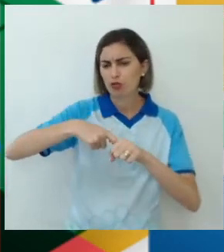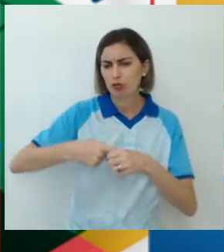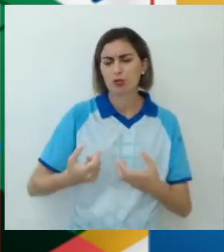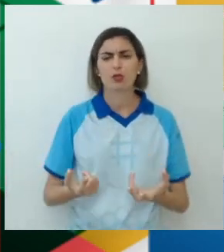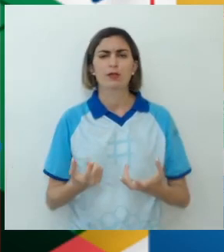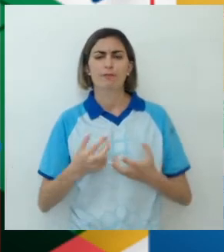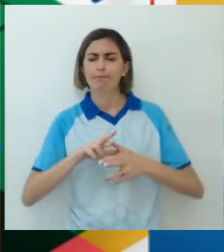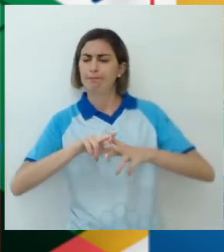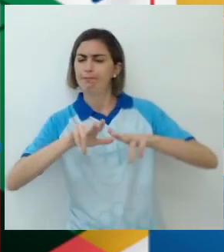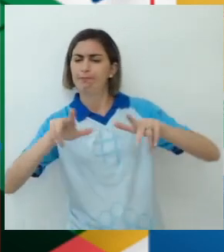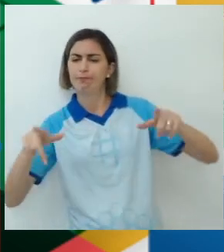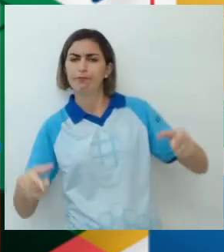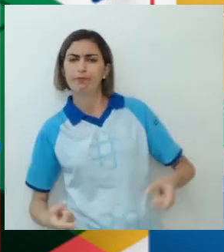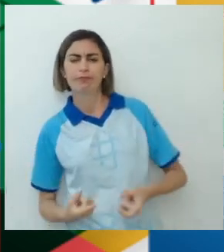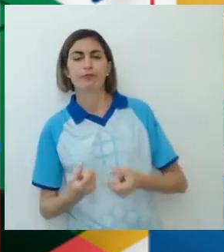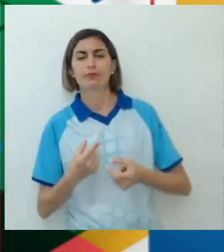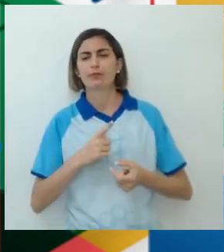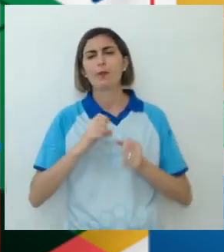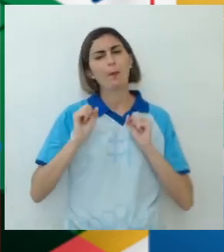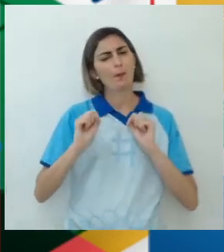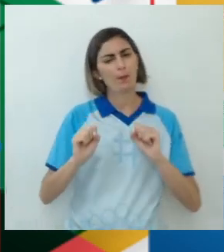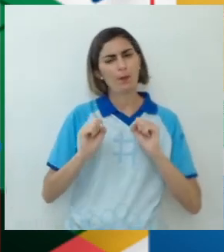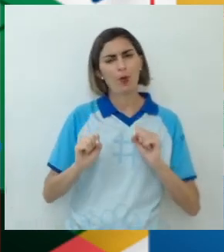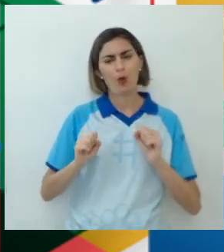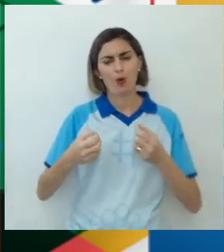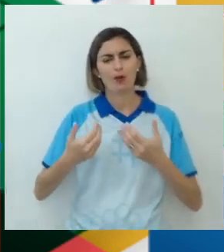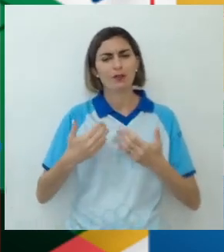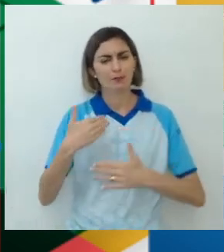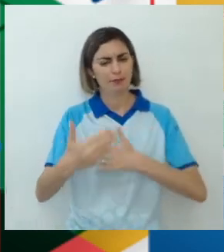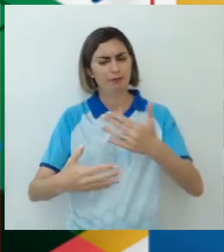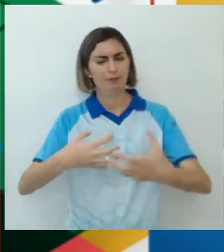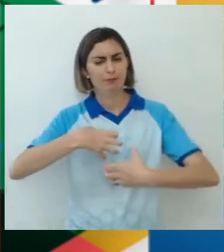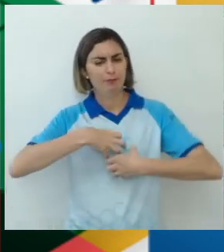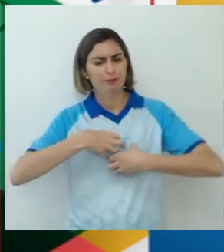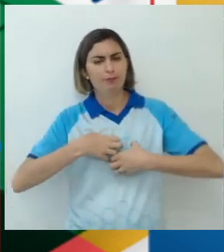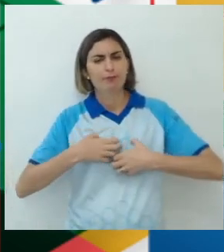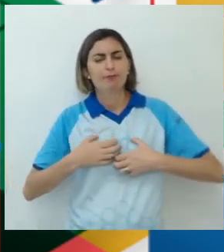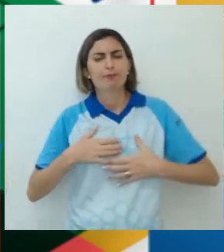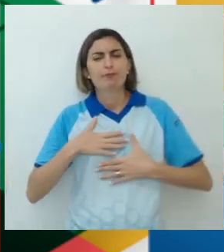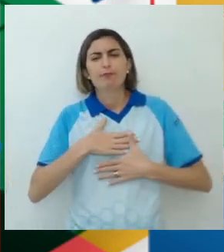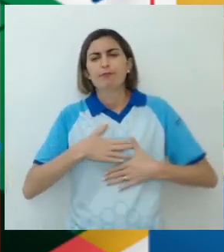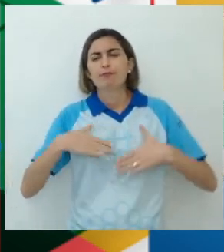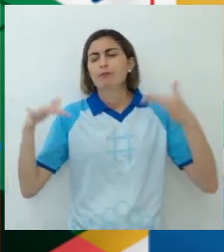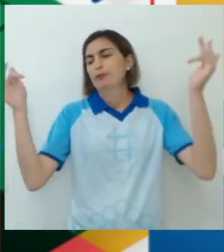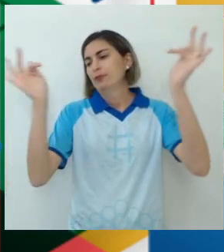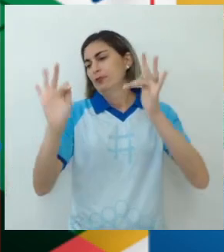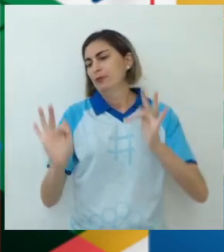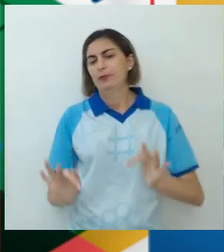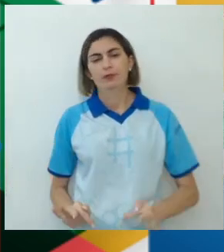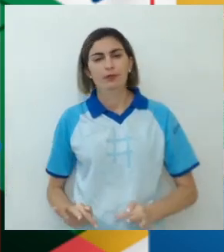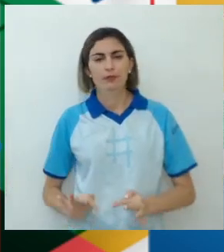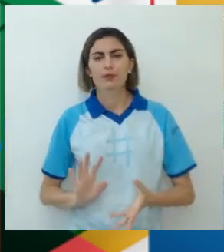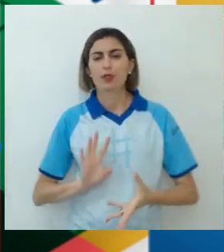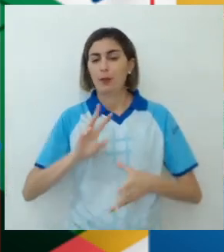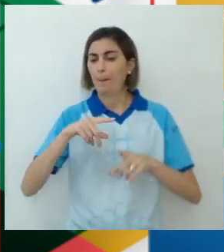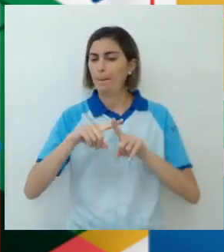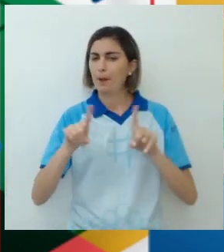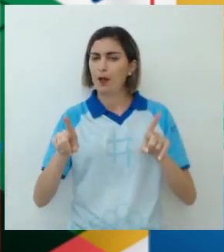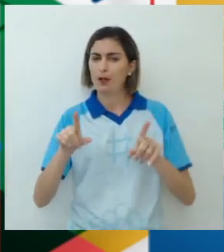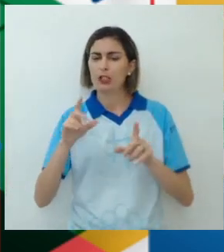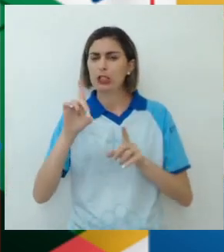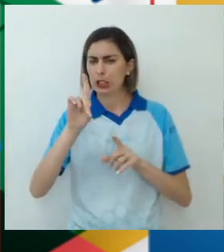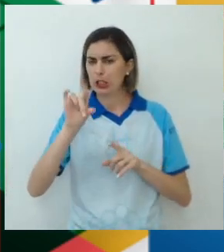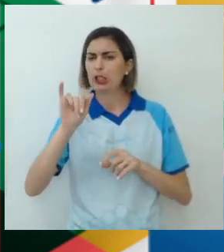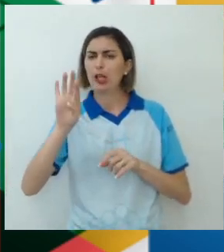fontes naturais deste aminoácido podem promover a sensação de felicidade, desde que inseridos em uma